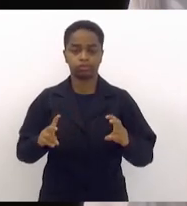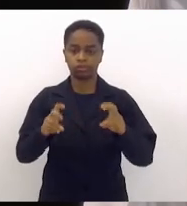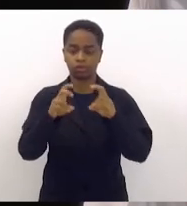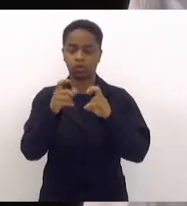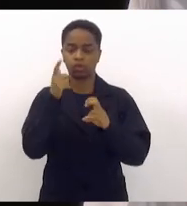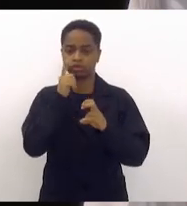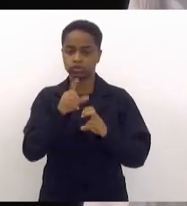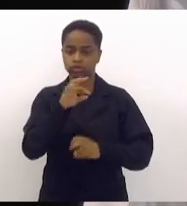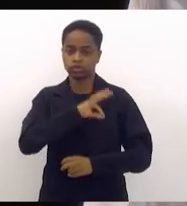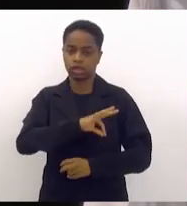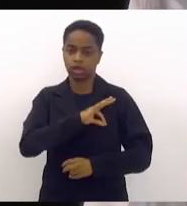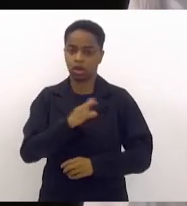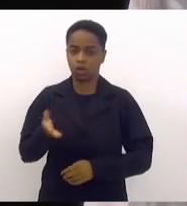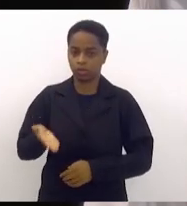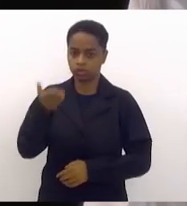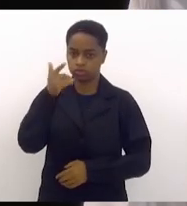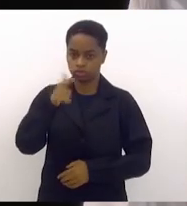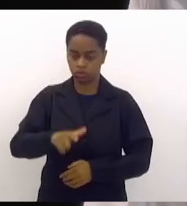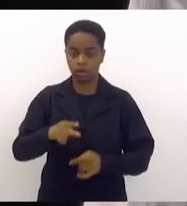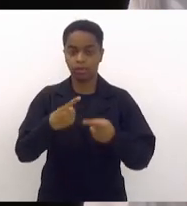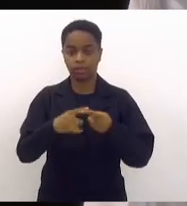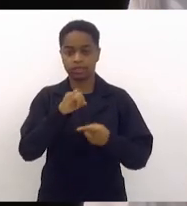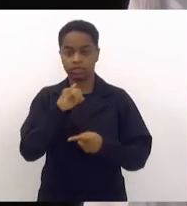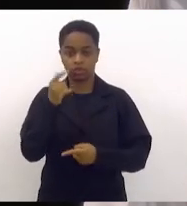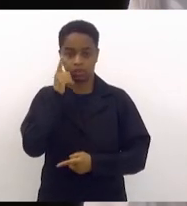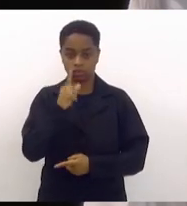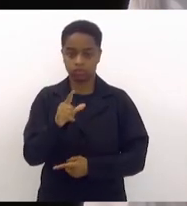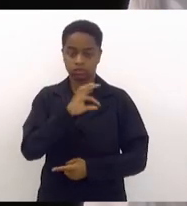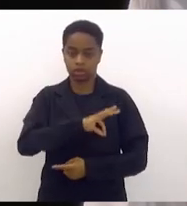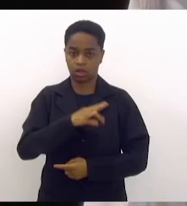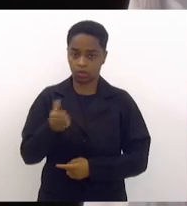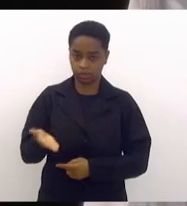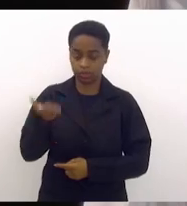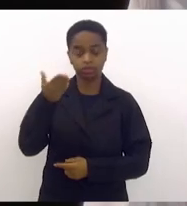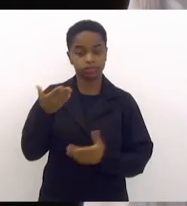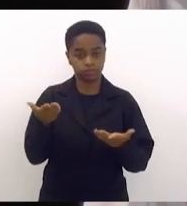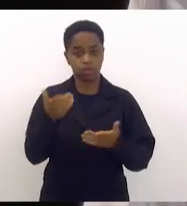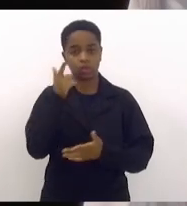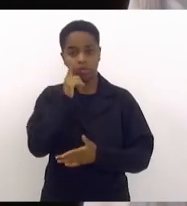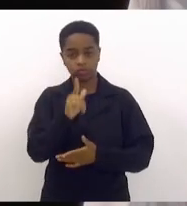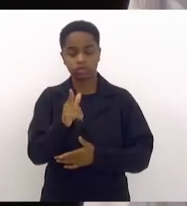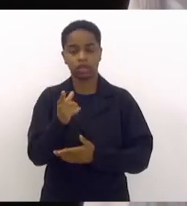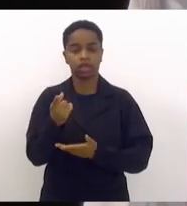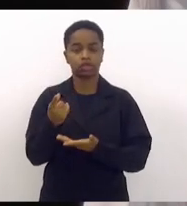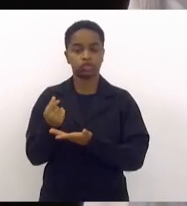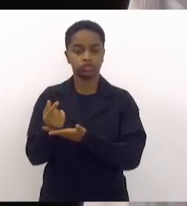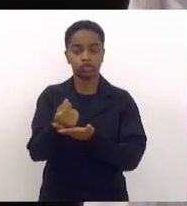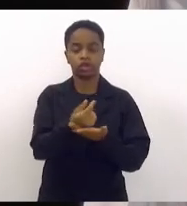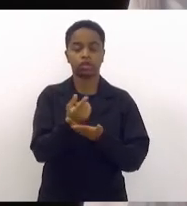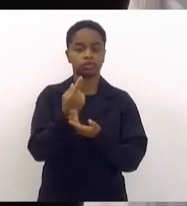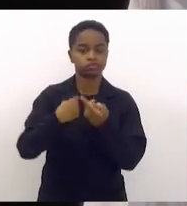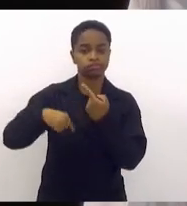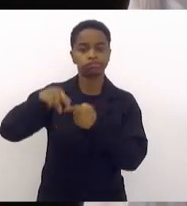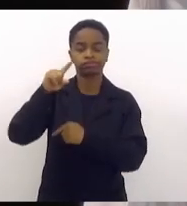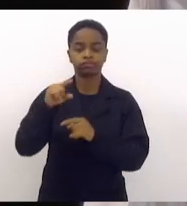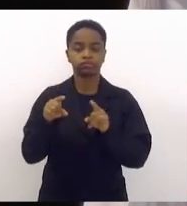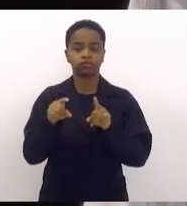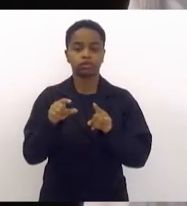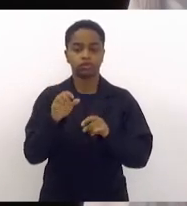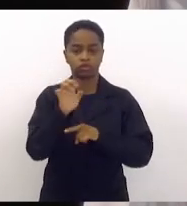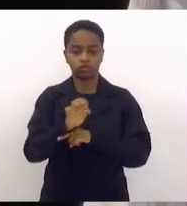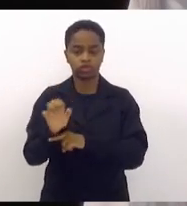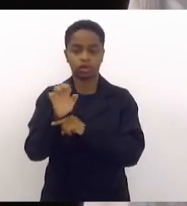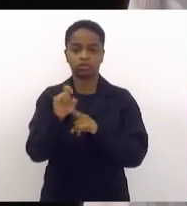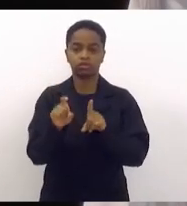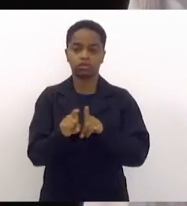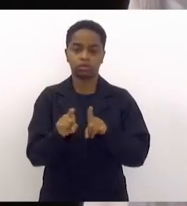salarial porque quando recupera a massa salarial faz a recuperação fiscal faz a recuperação eh da da da